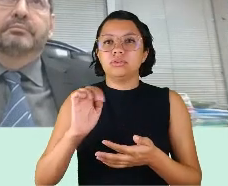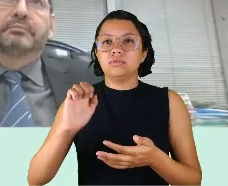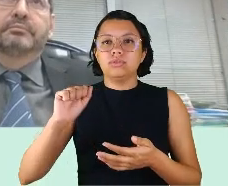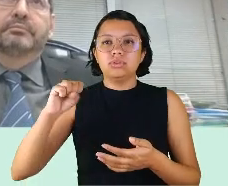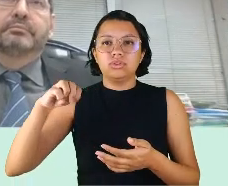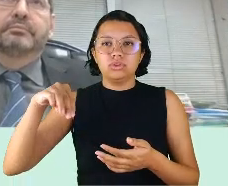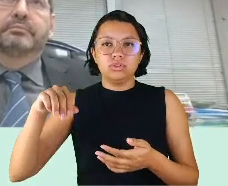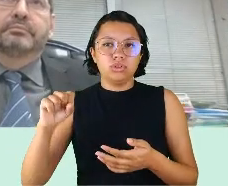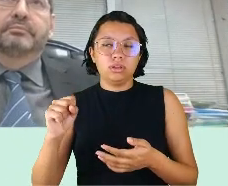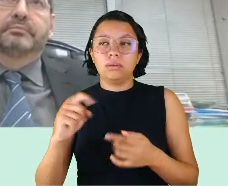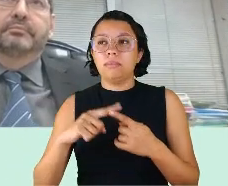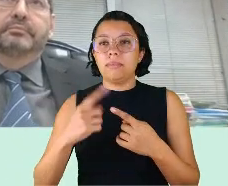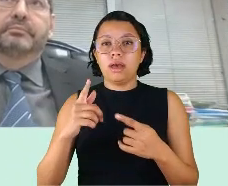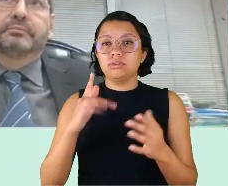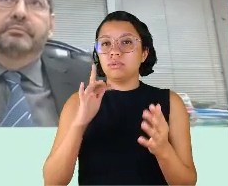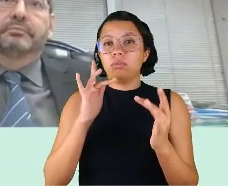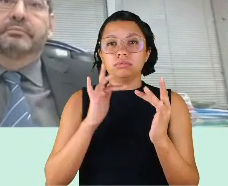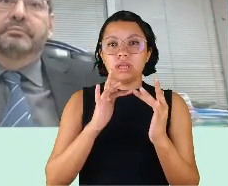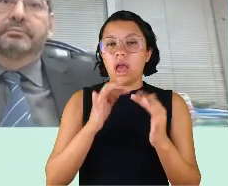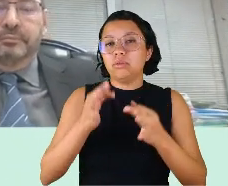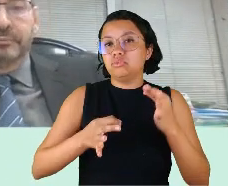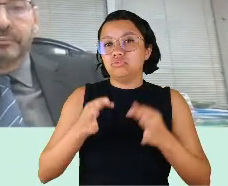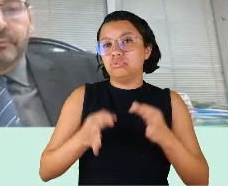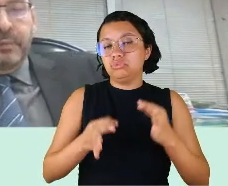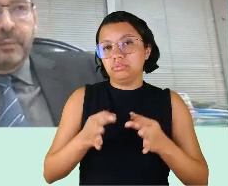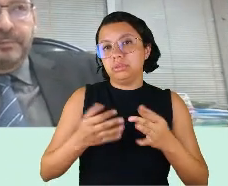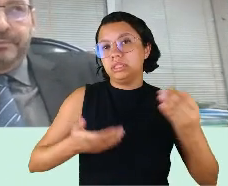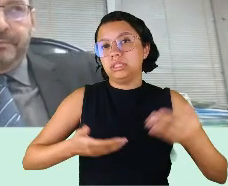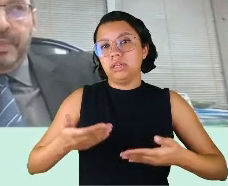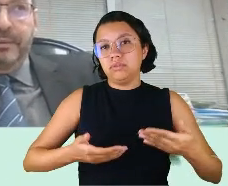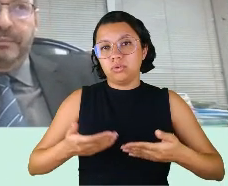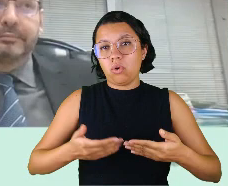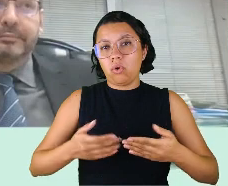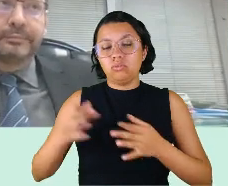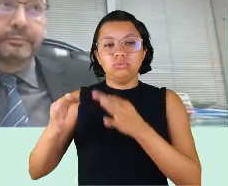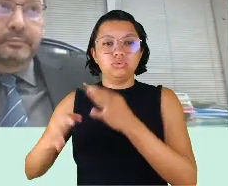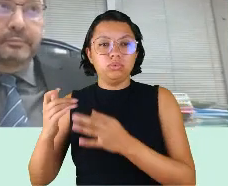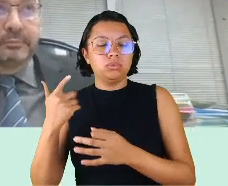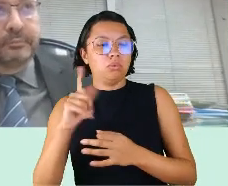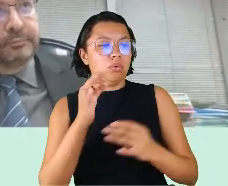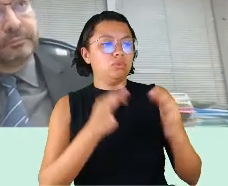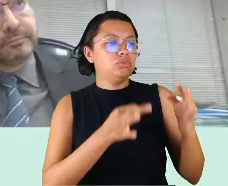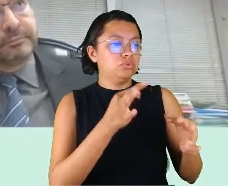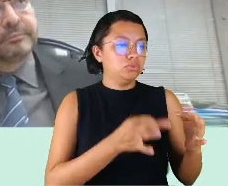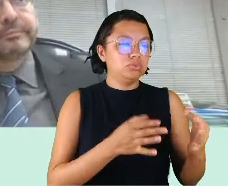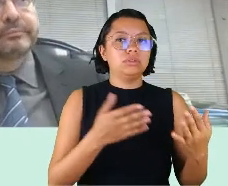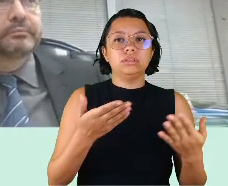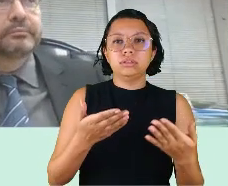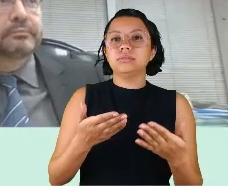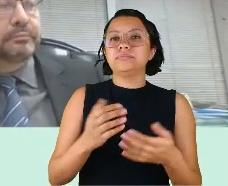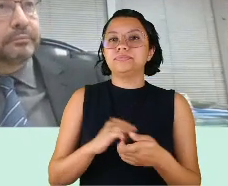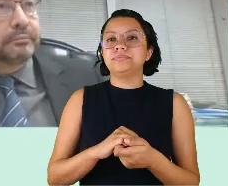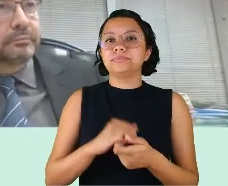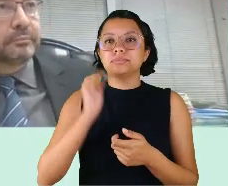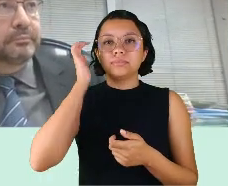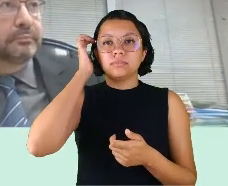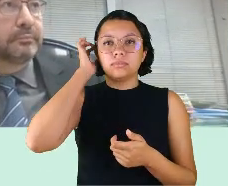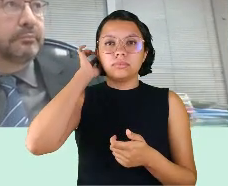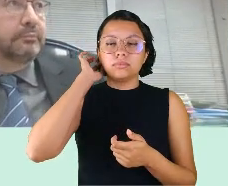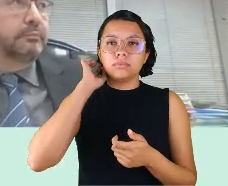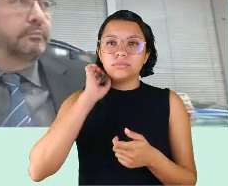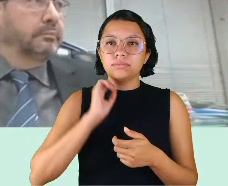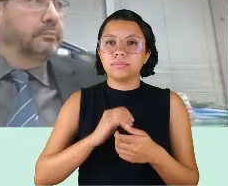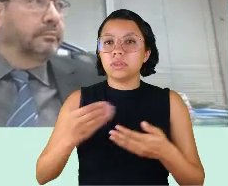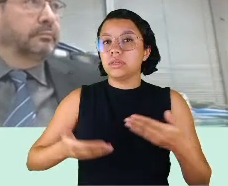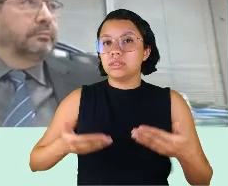aqui, contatos, o juiz com os servidores, o juiz com outros juízes, né, os magistrados com outros